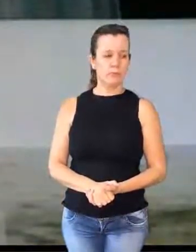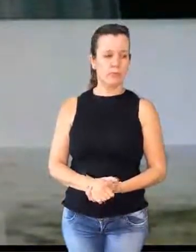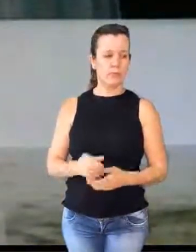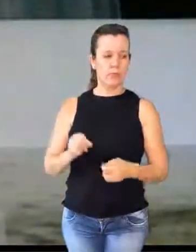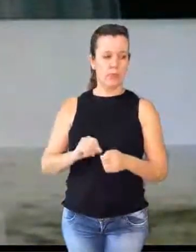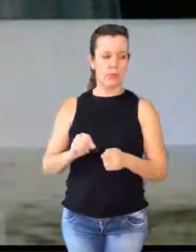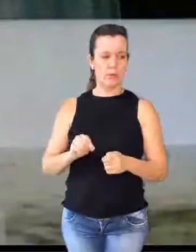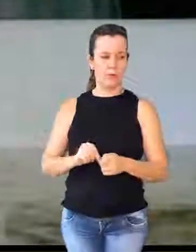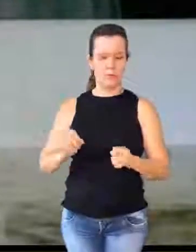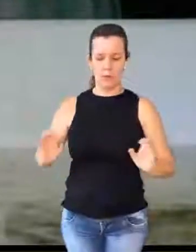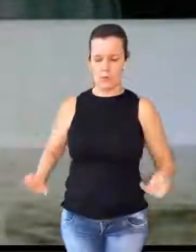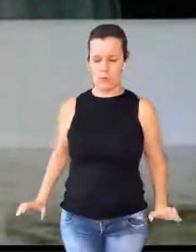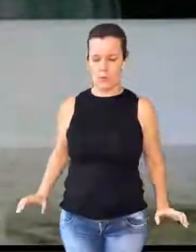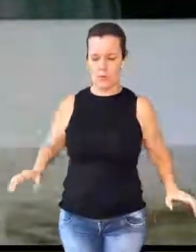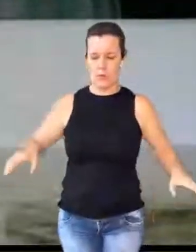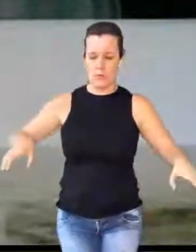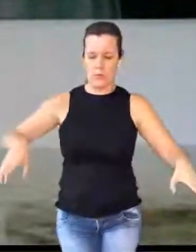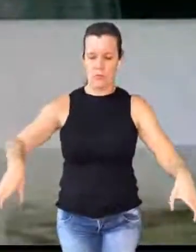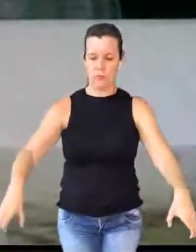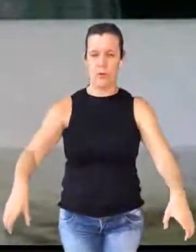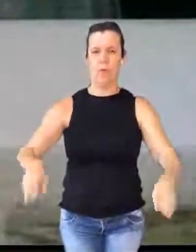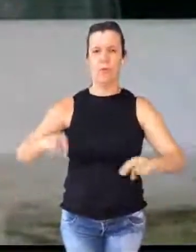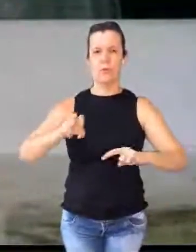entendeu? Fazendo